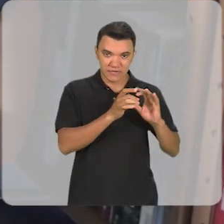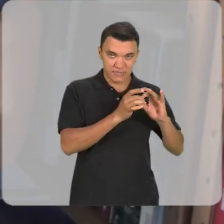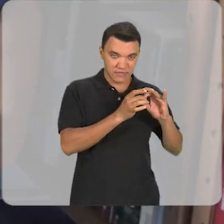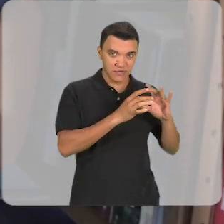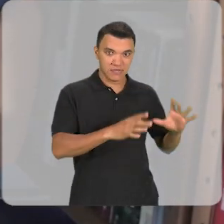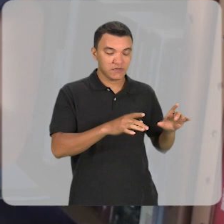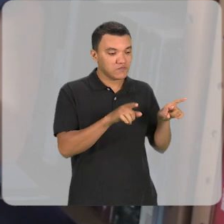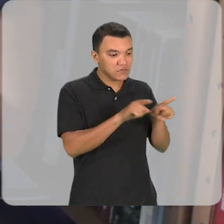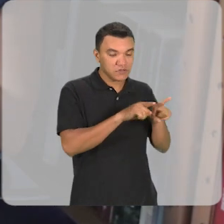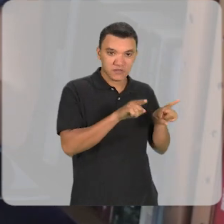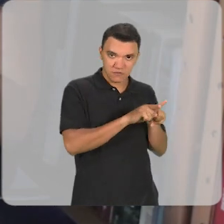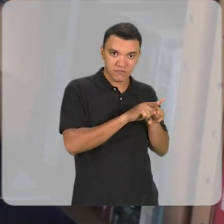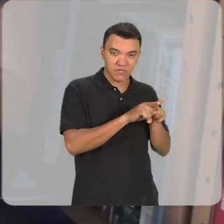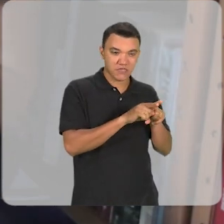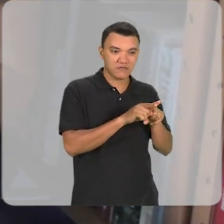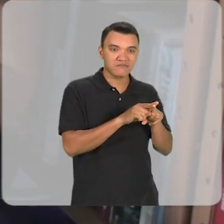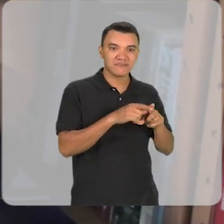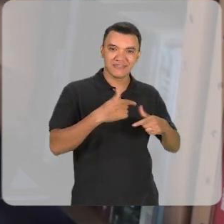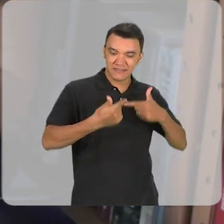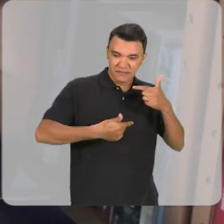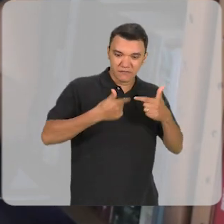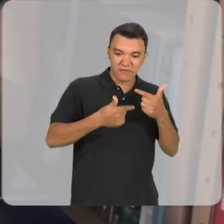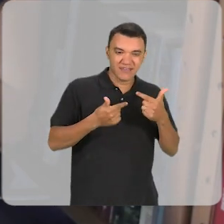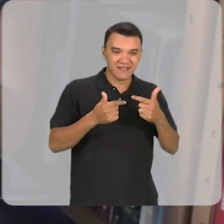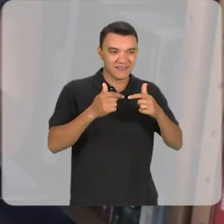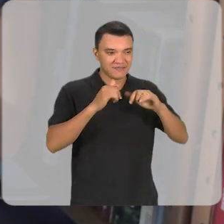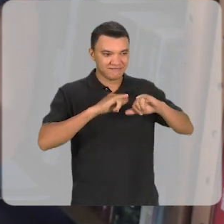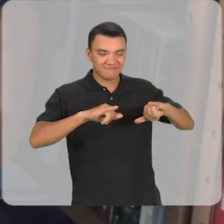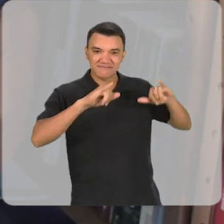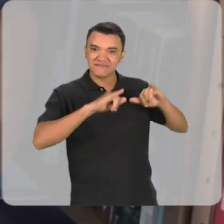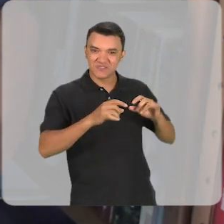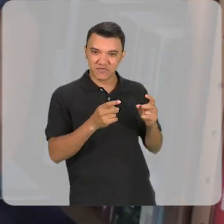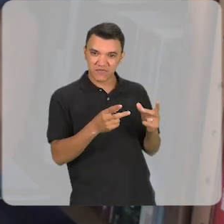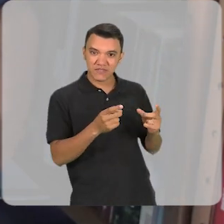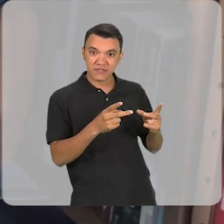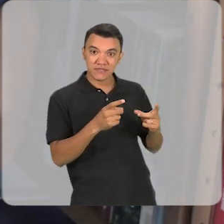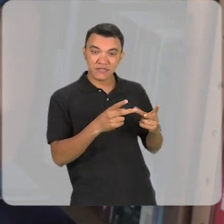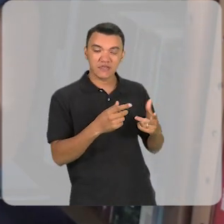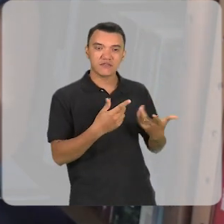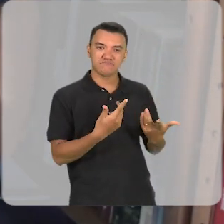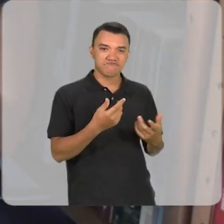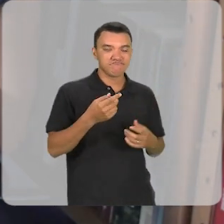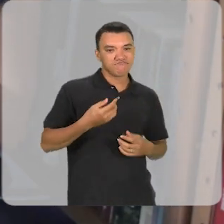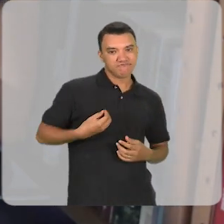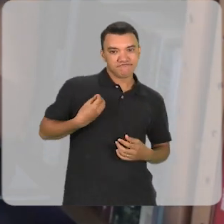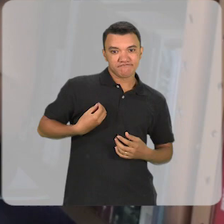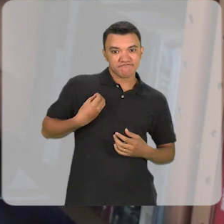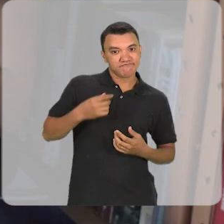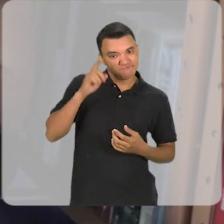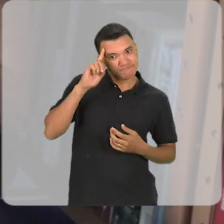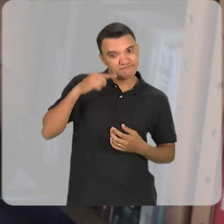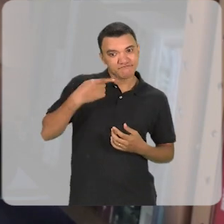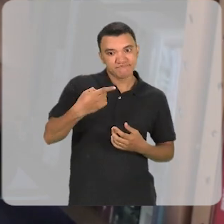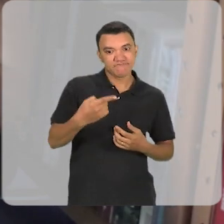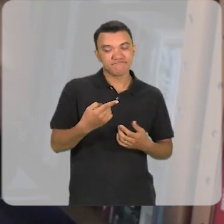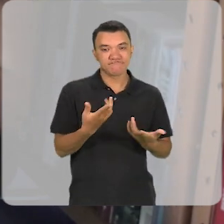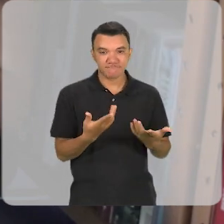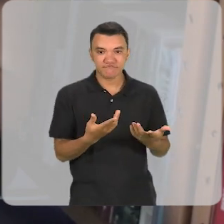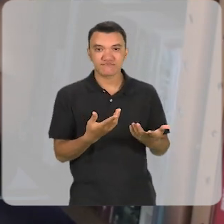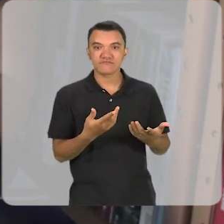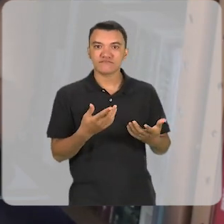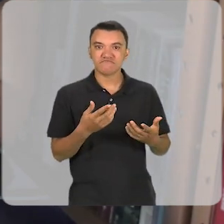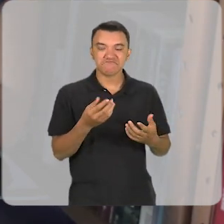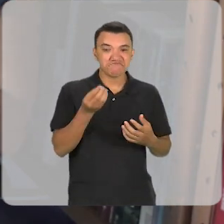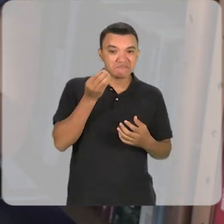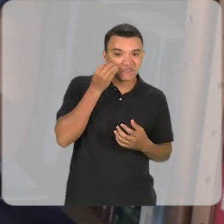também utilizavam essa atividade, né, para a sua sobrevivência diária, para tentar de alguma